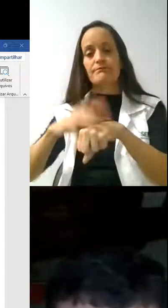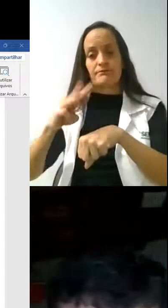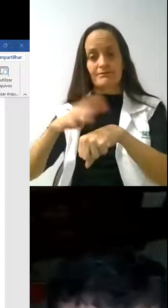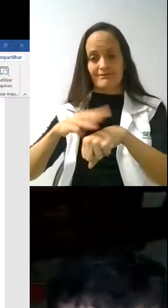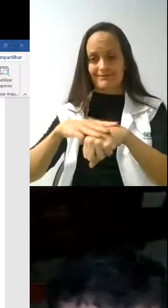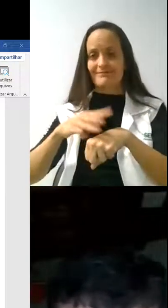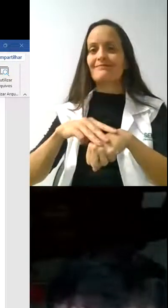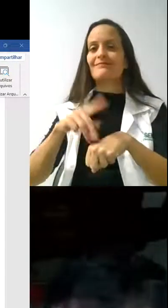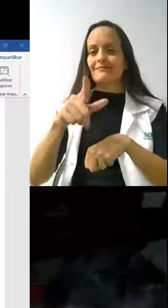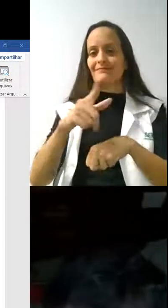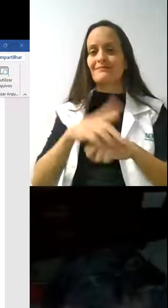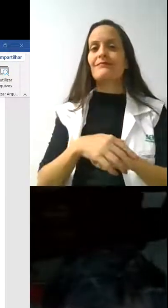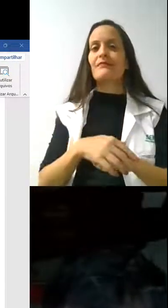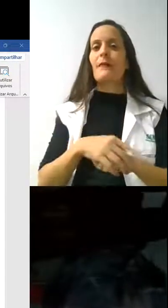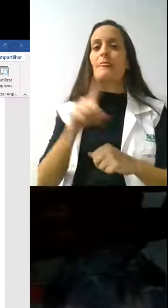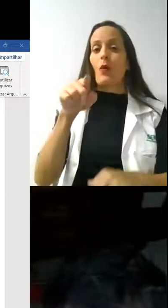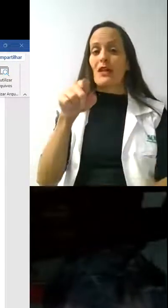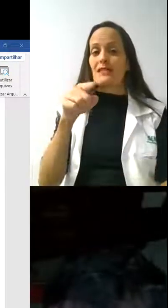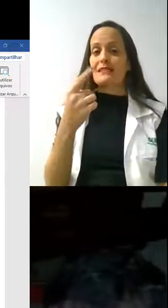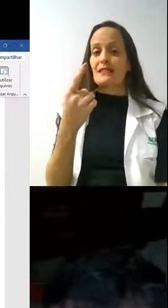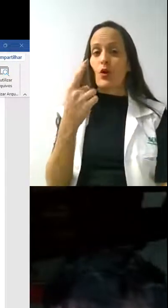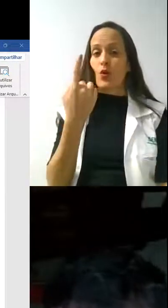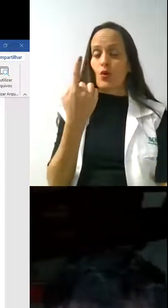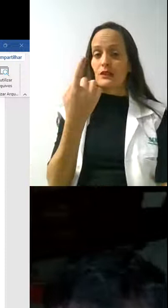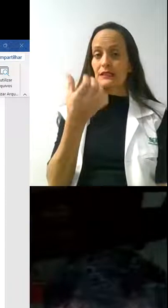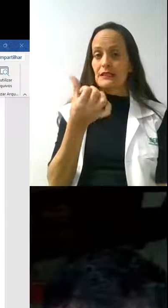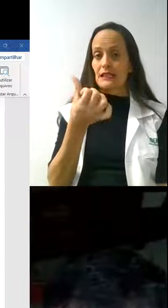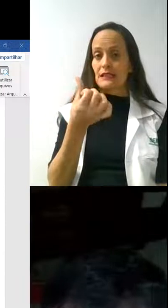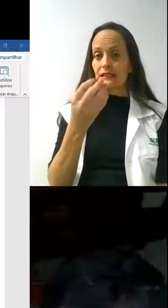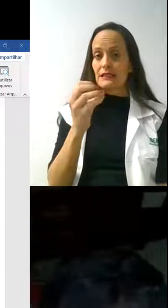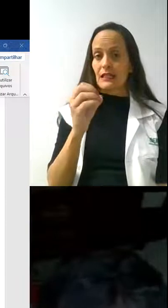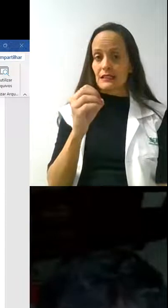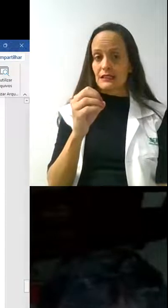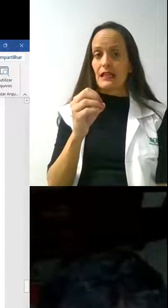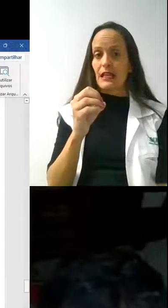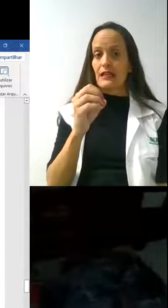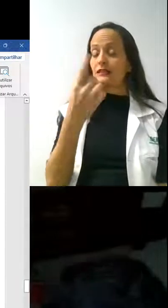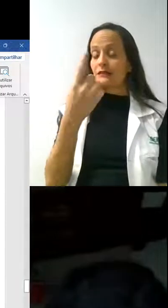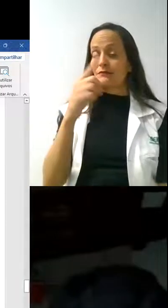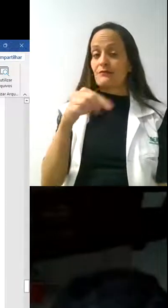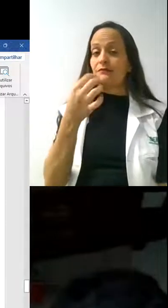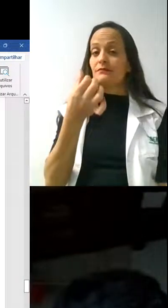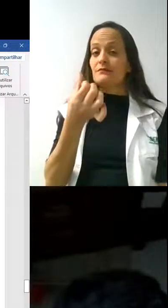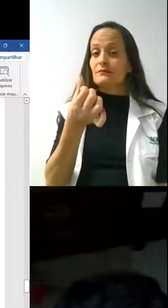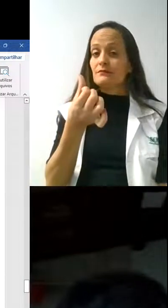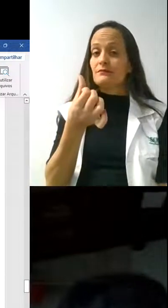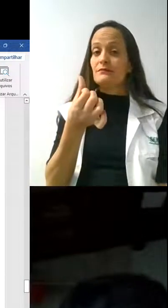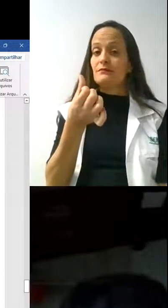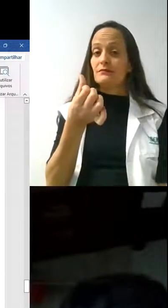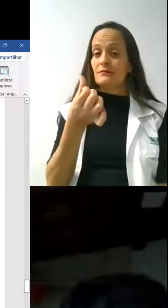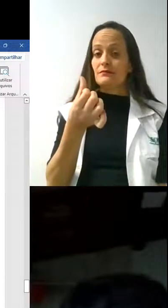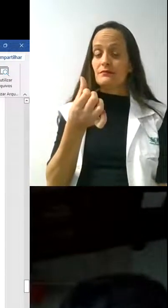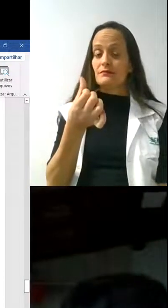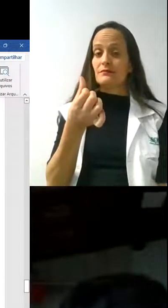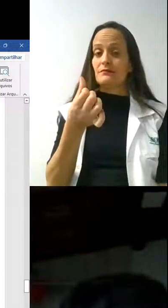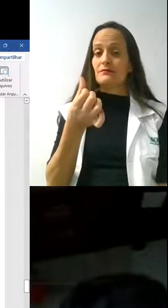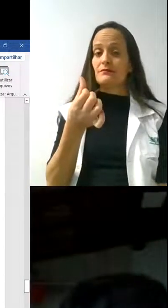né? Valor real depois de ter passado pela escala, né? Então, qual o caminho que a gente fez, né? A gente pegou 40